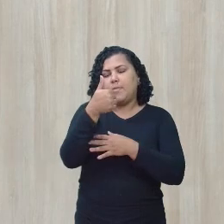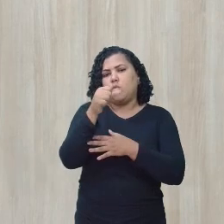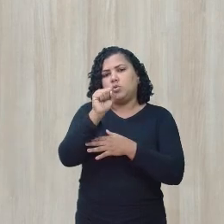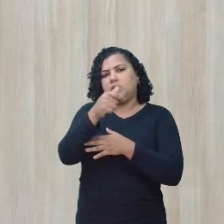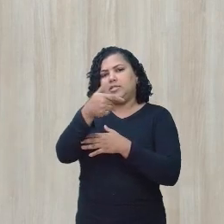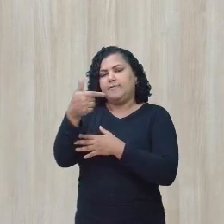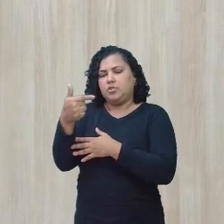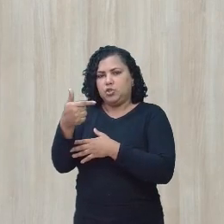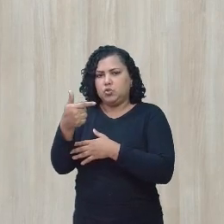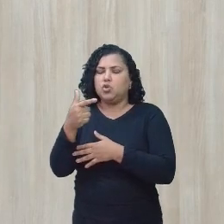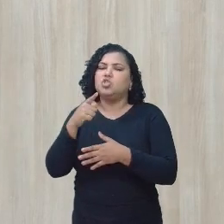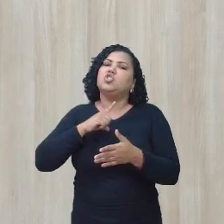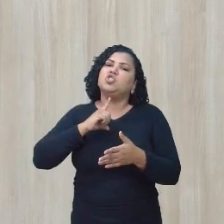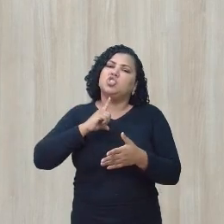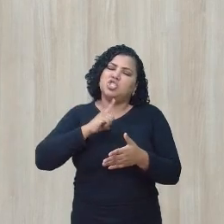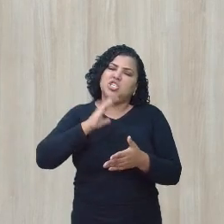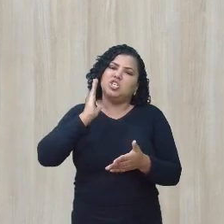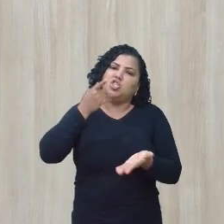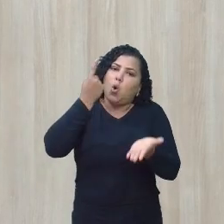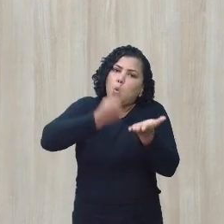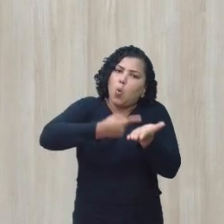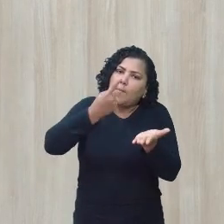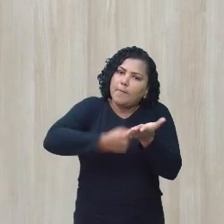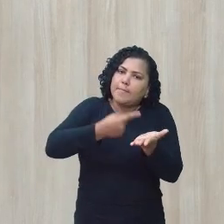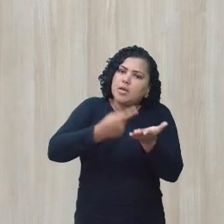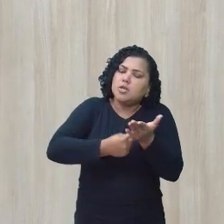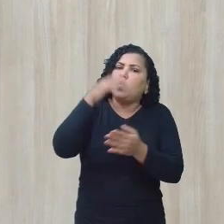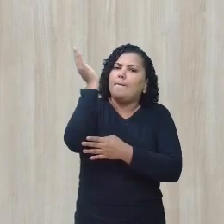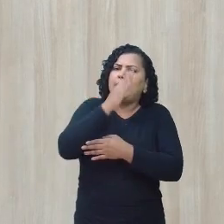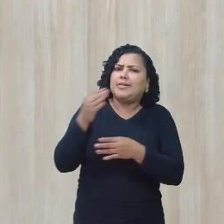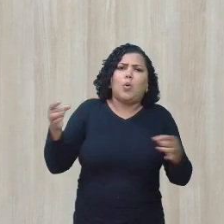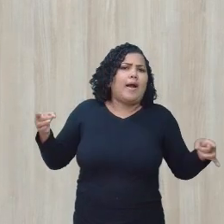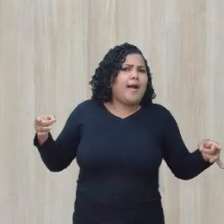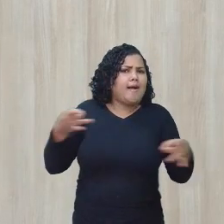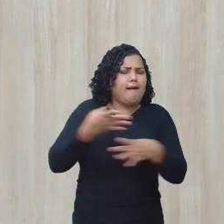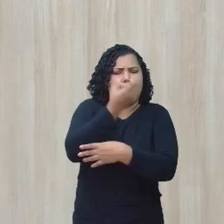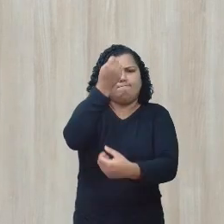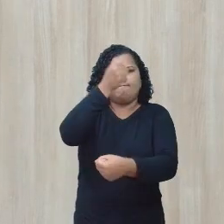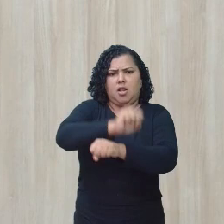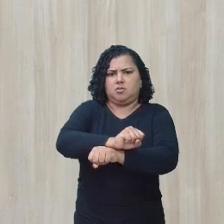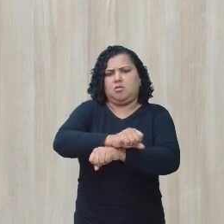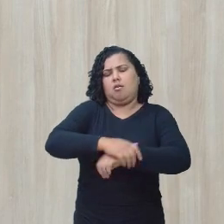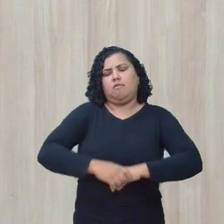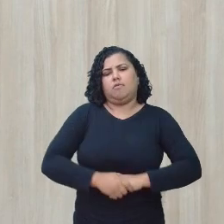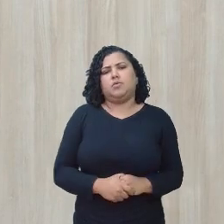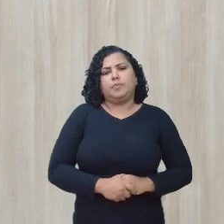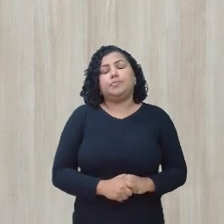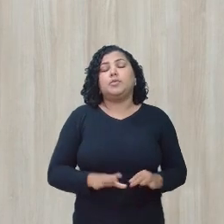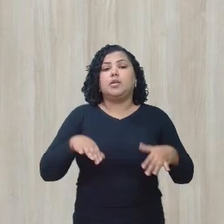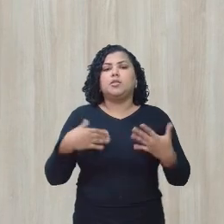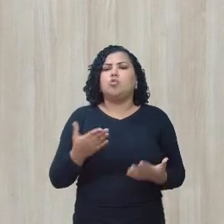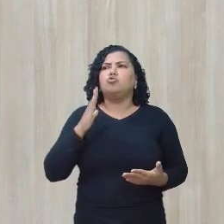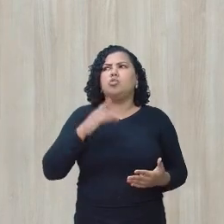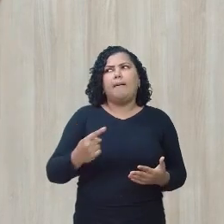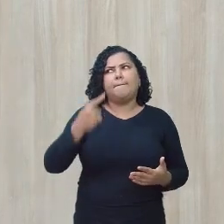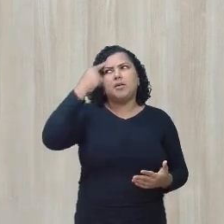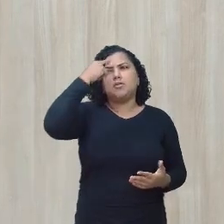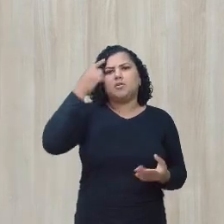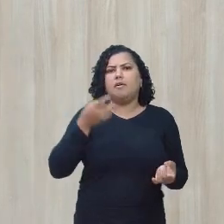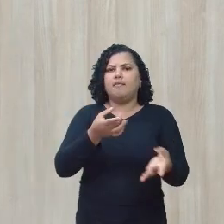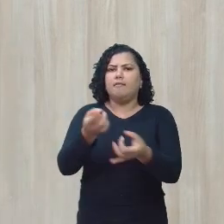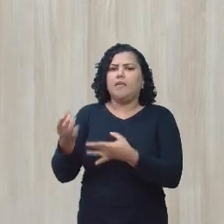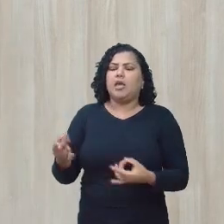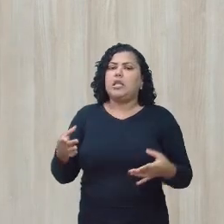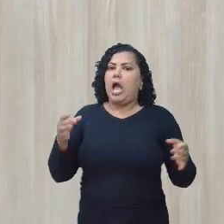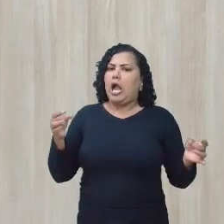acabasse com o tráfico. Já era um período que estava sendo combatido pela Inglaterra. Então, já pensando no fim do tráfico, então há